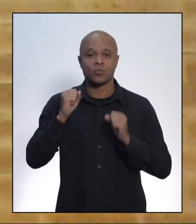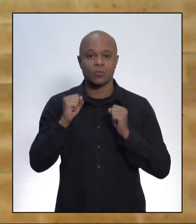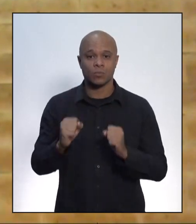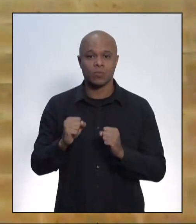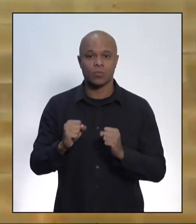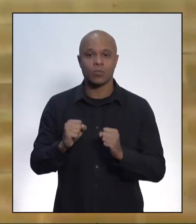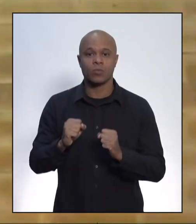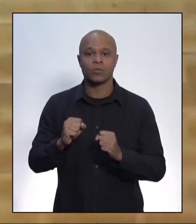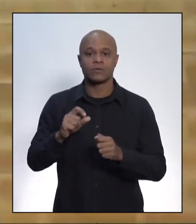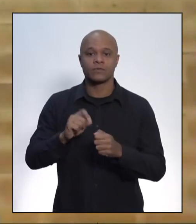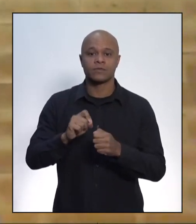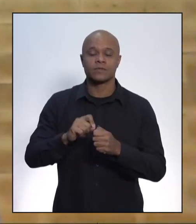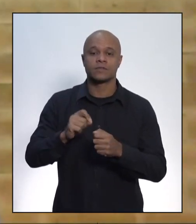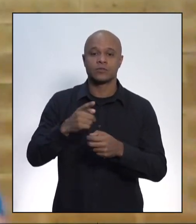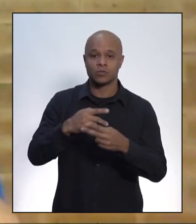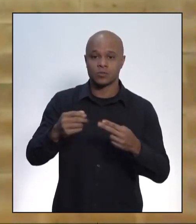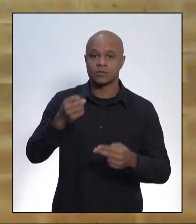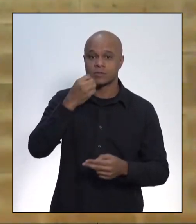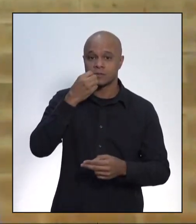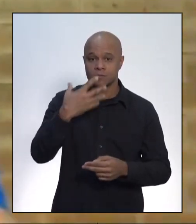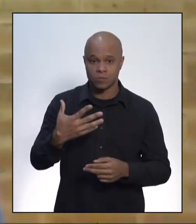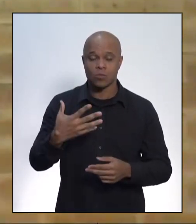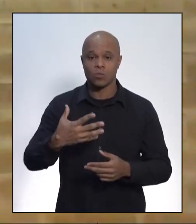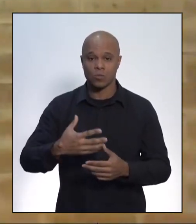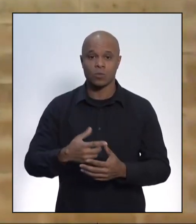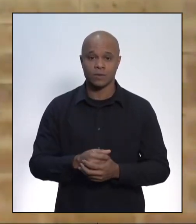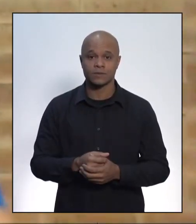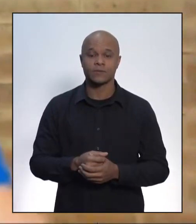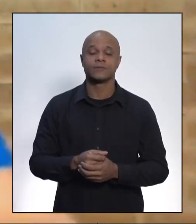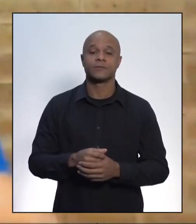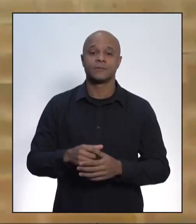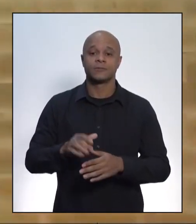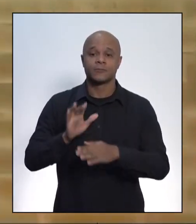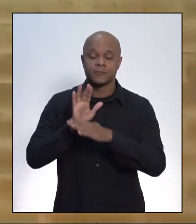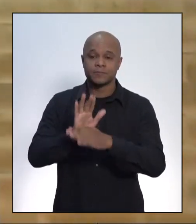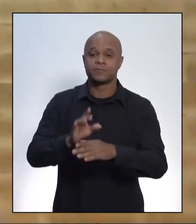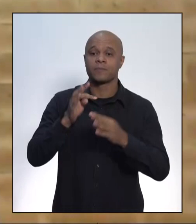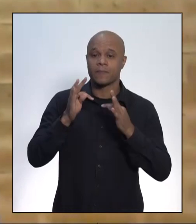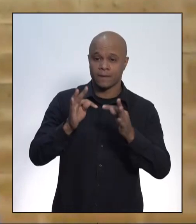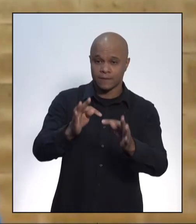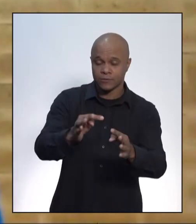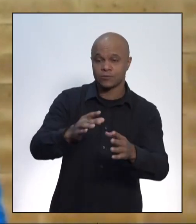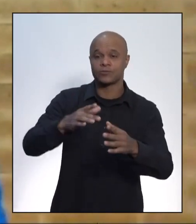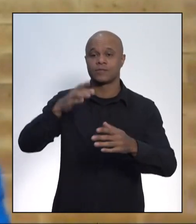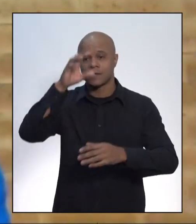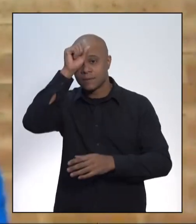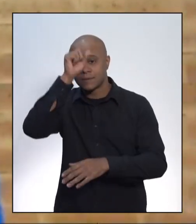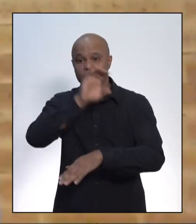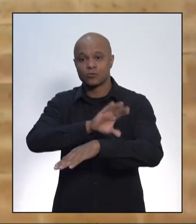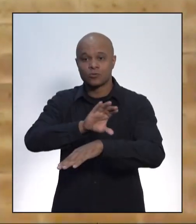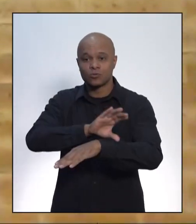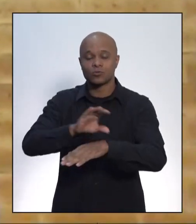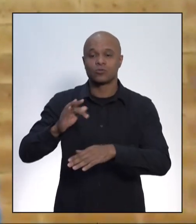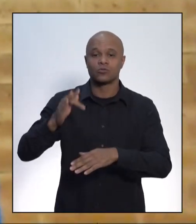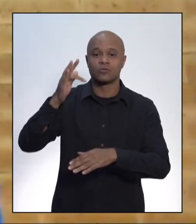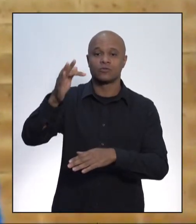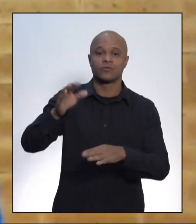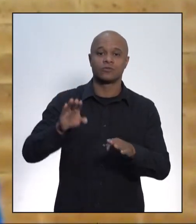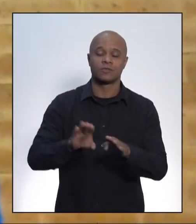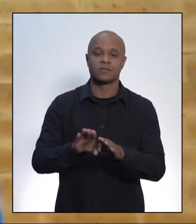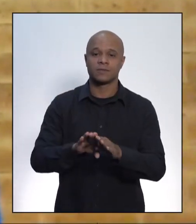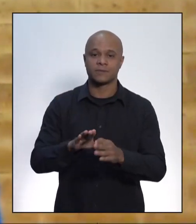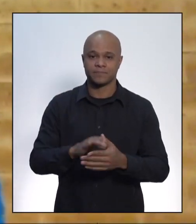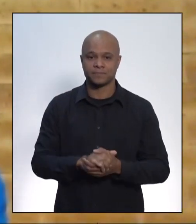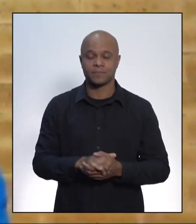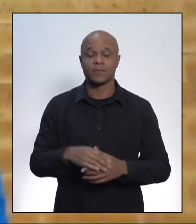ele está muito bem encaminhado para ir para essas carreiras nas áreas tecnológicas, para esse futuro aí, que